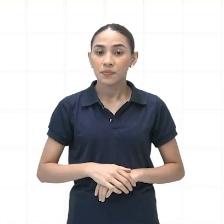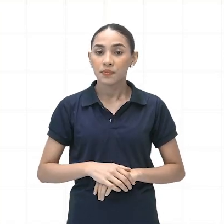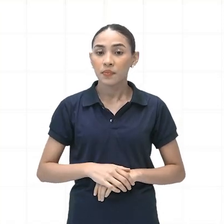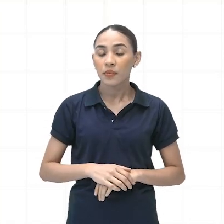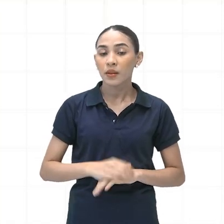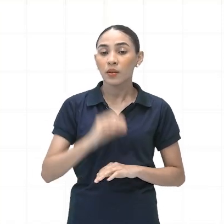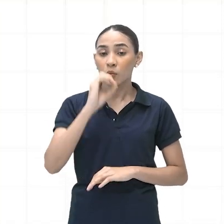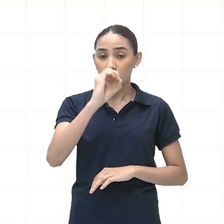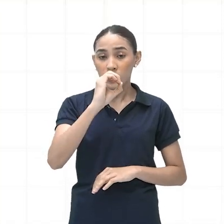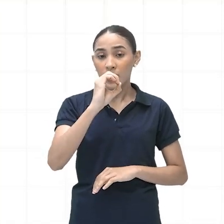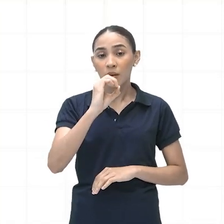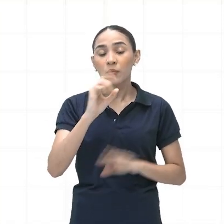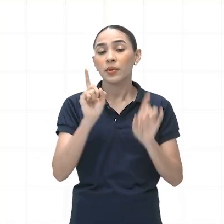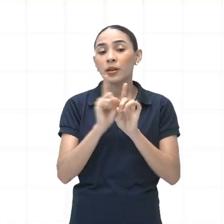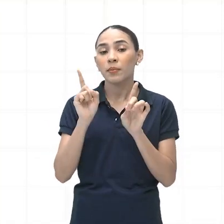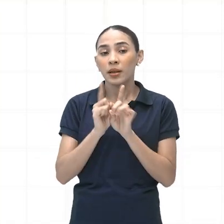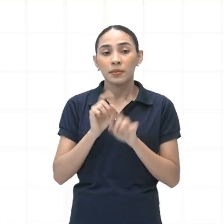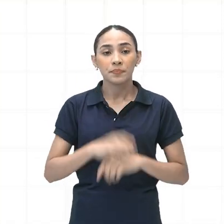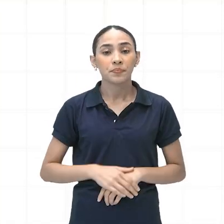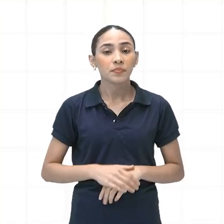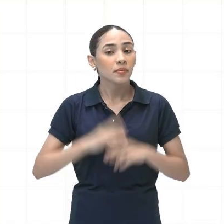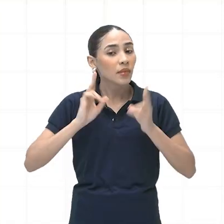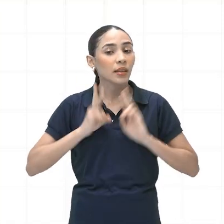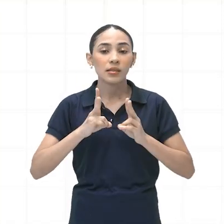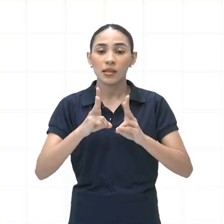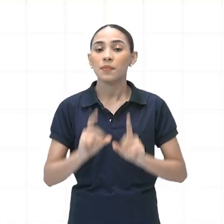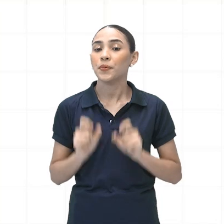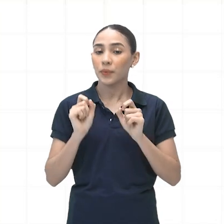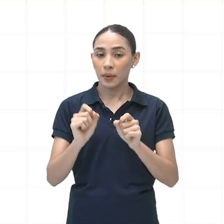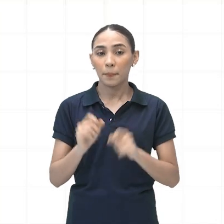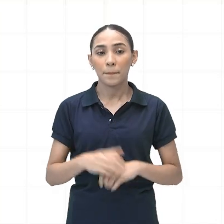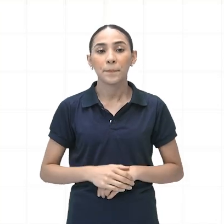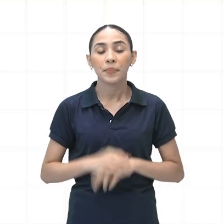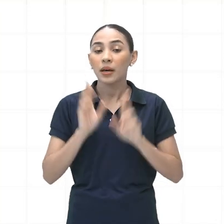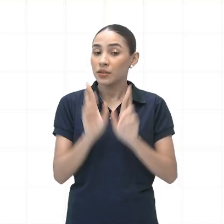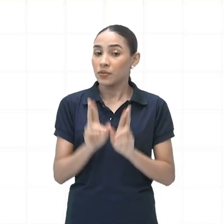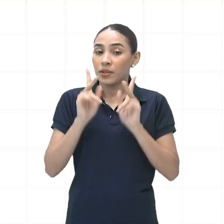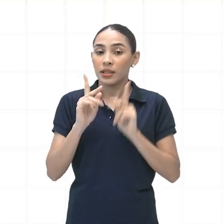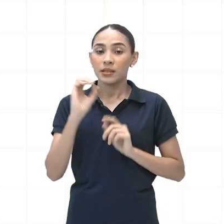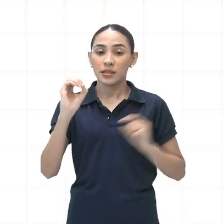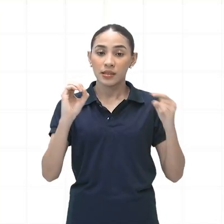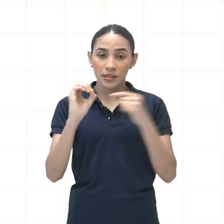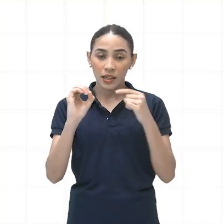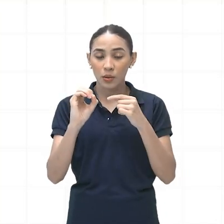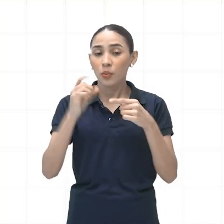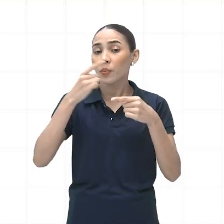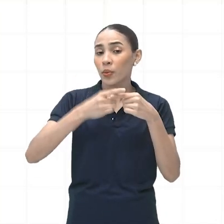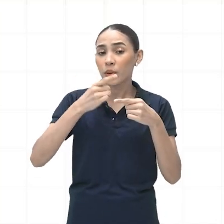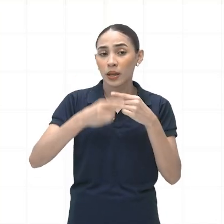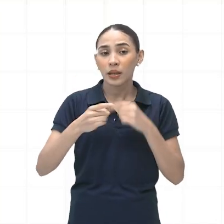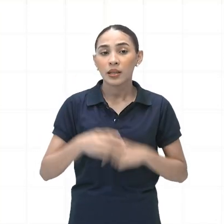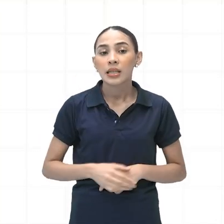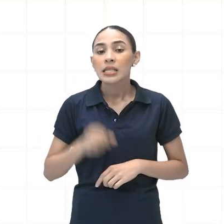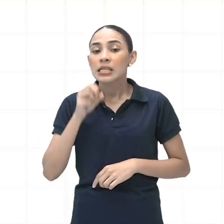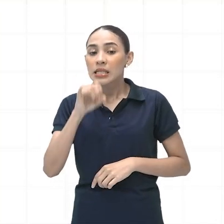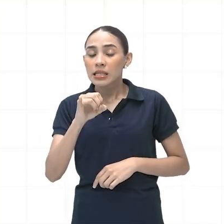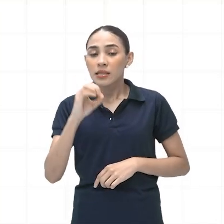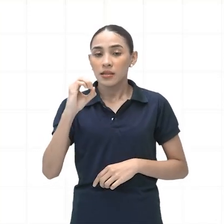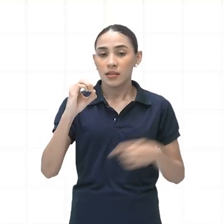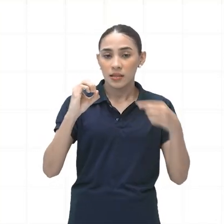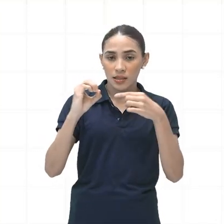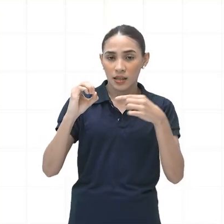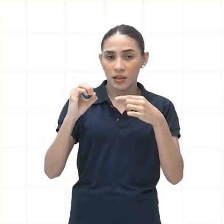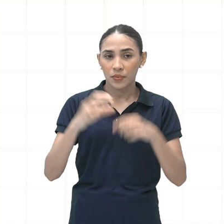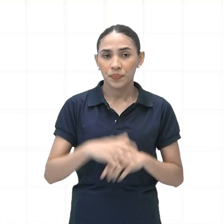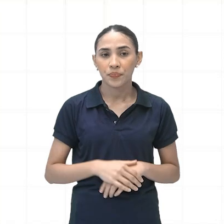E esse 0, por definição, sempre será, né, diferente de 0. Porque se